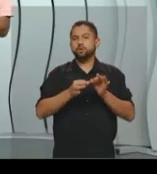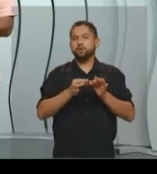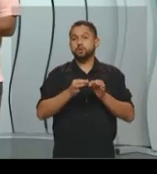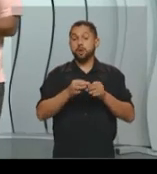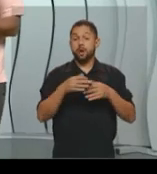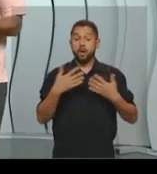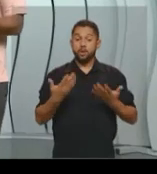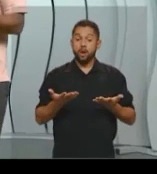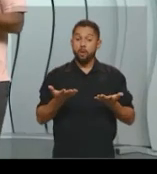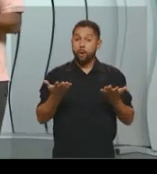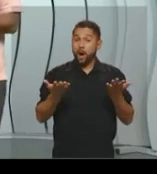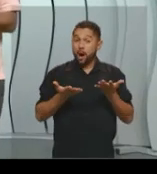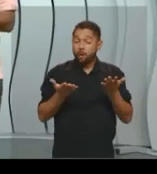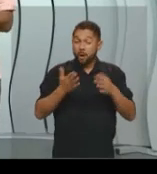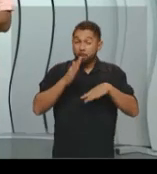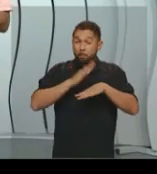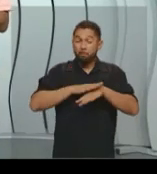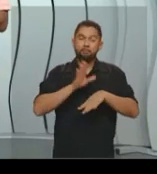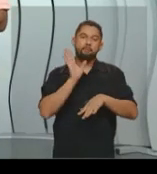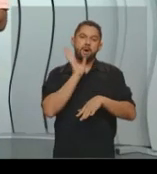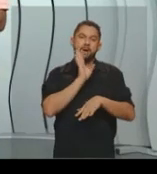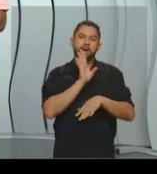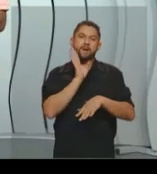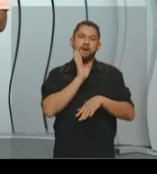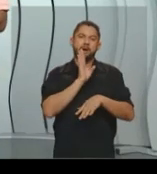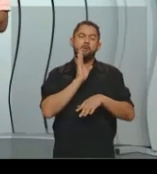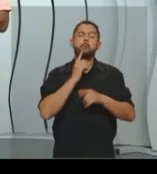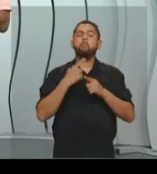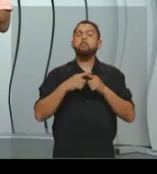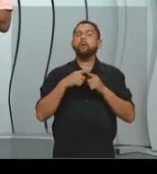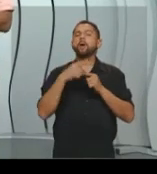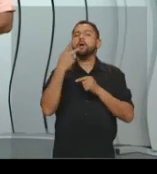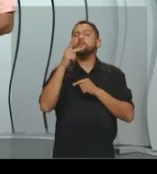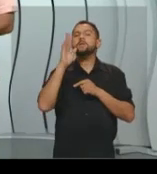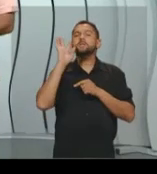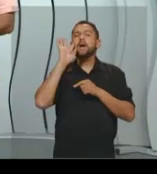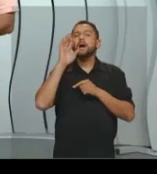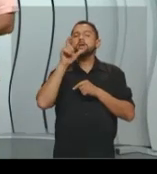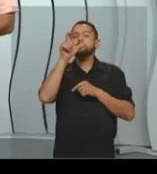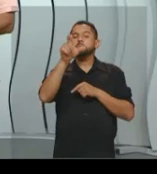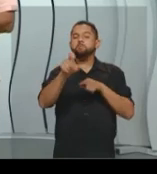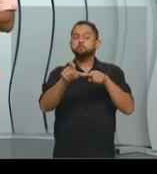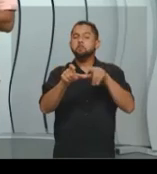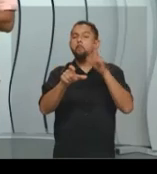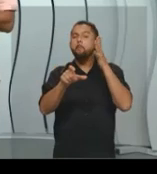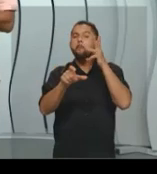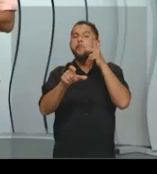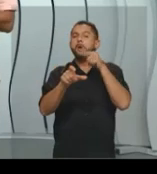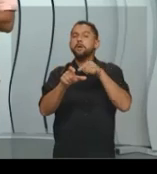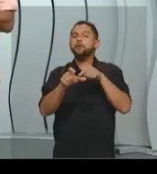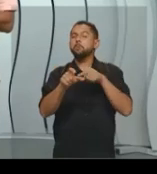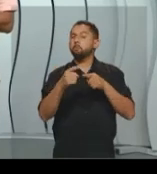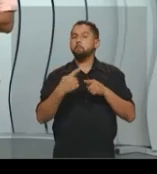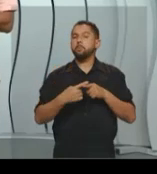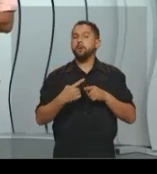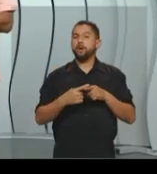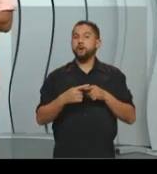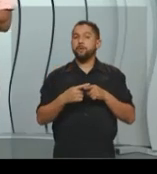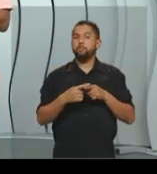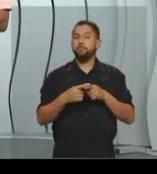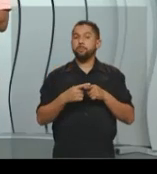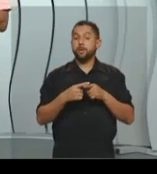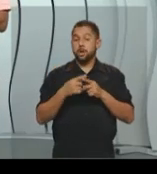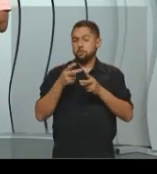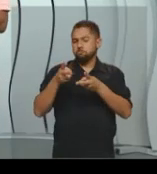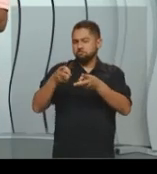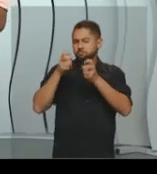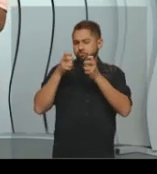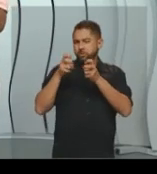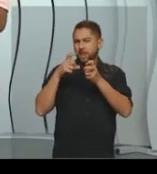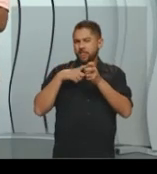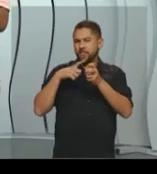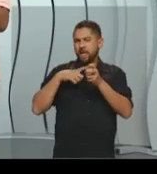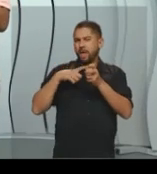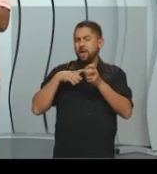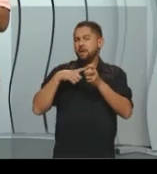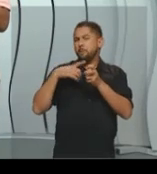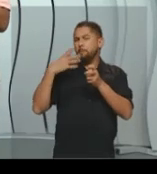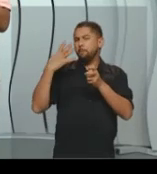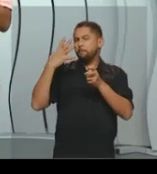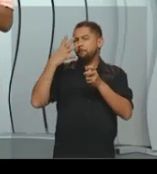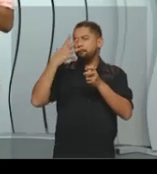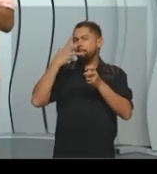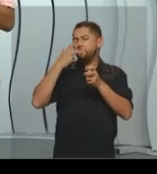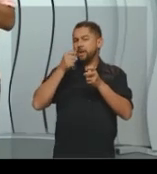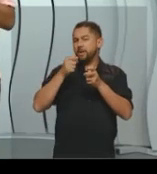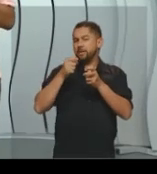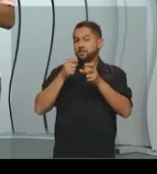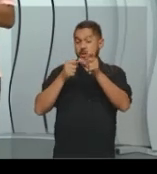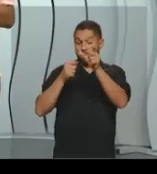mais legal. Por que você acha uma pessoa bonita? Porque você percebe nela a beleza. A beleza não é a